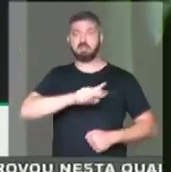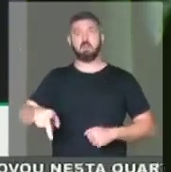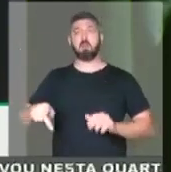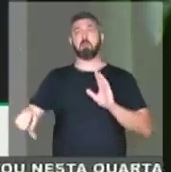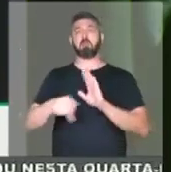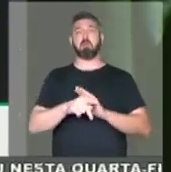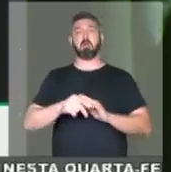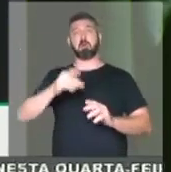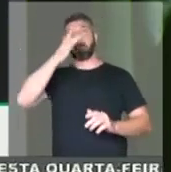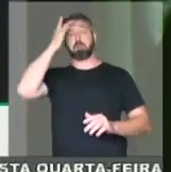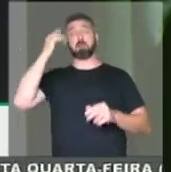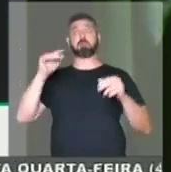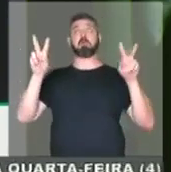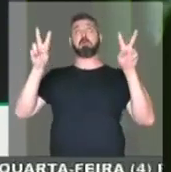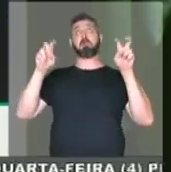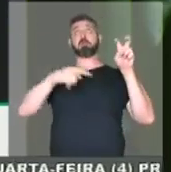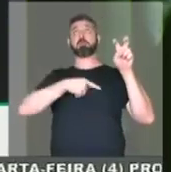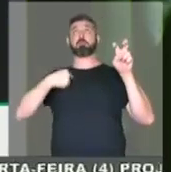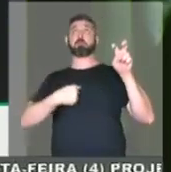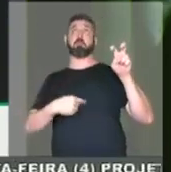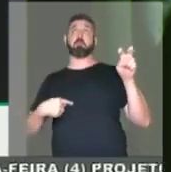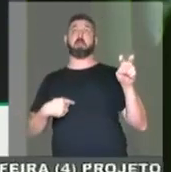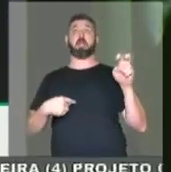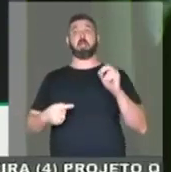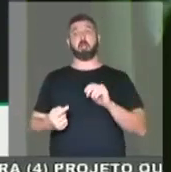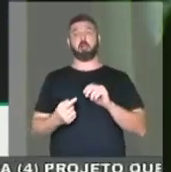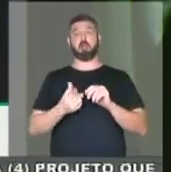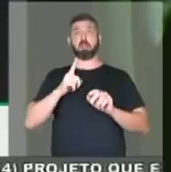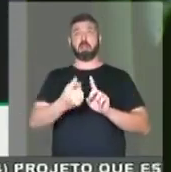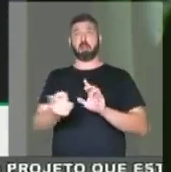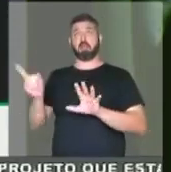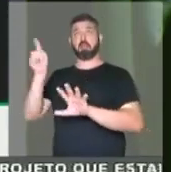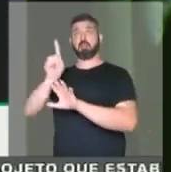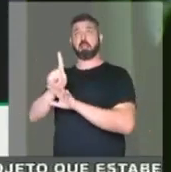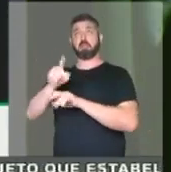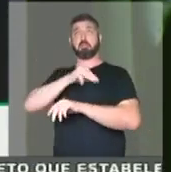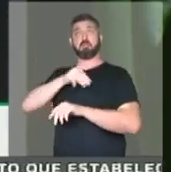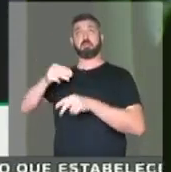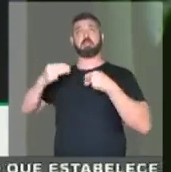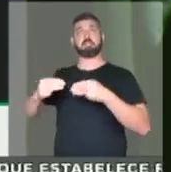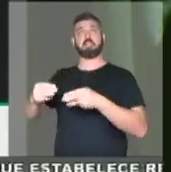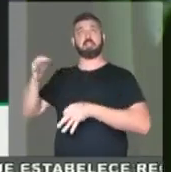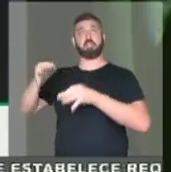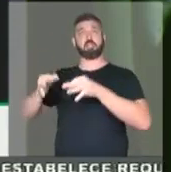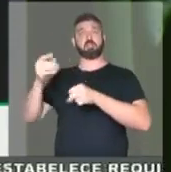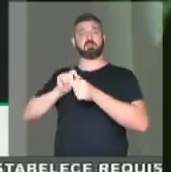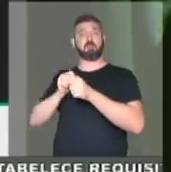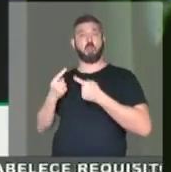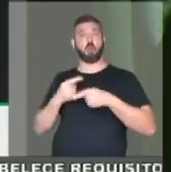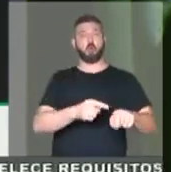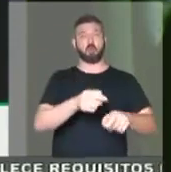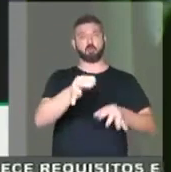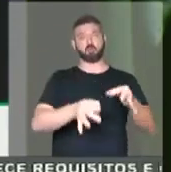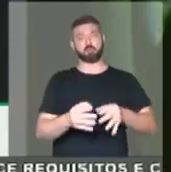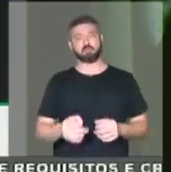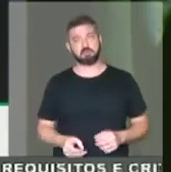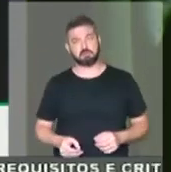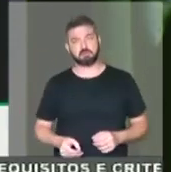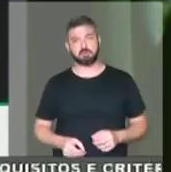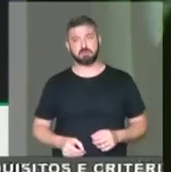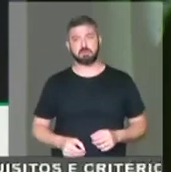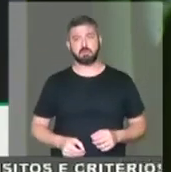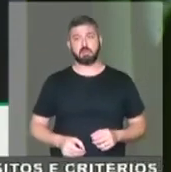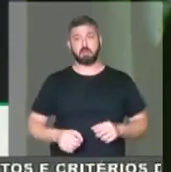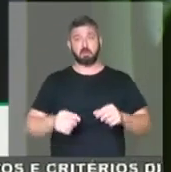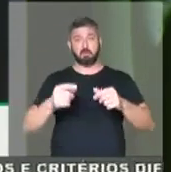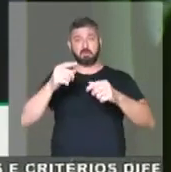qualquer suposto super-herói que se coloca atrás do Ministério da Justiça para provocar injustiças. A superlotação carcerária não resolveu o problema em lugar nenhum